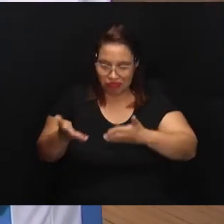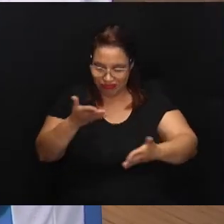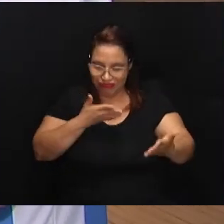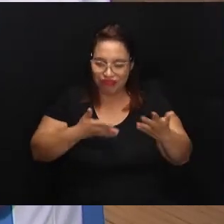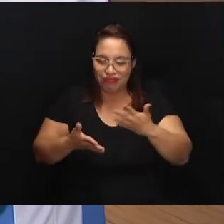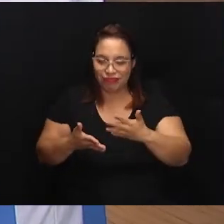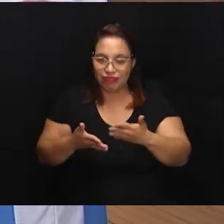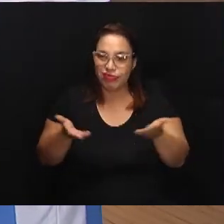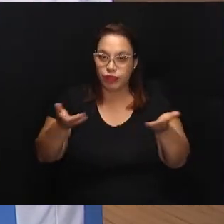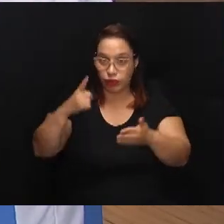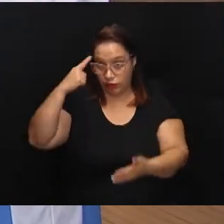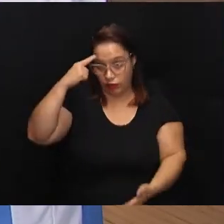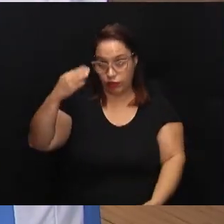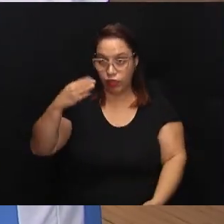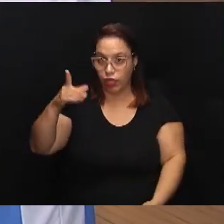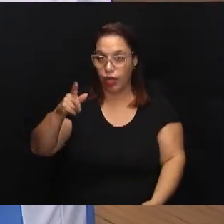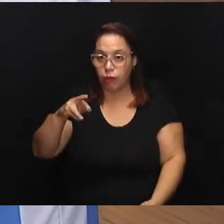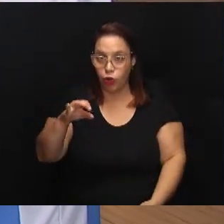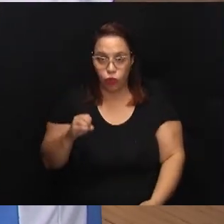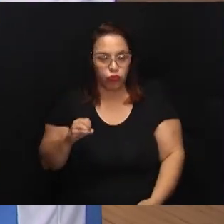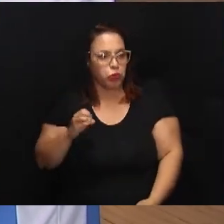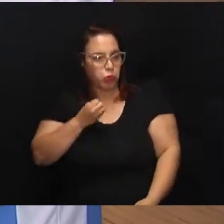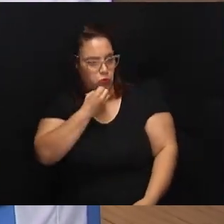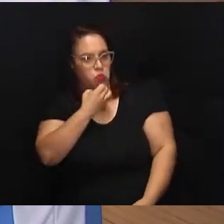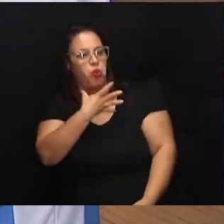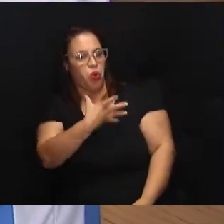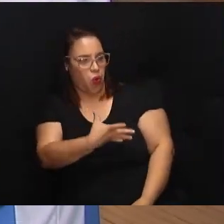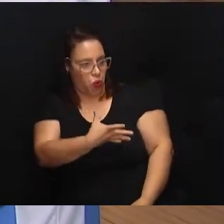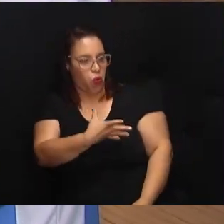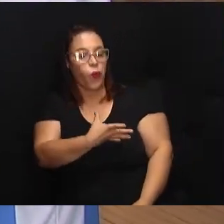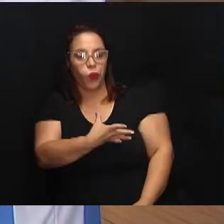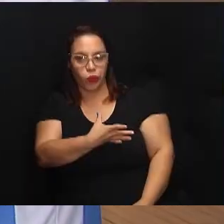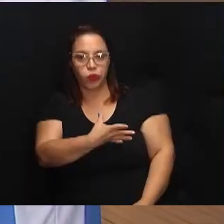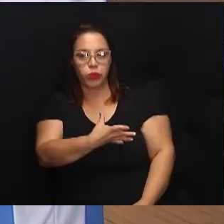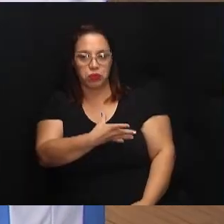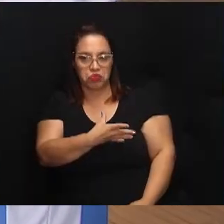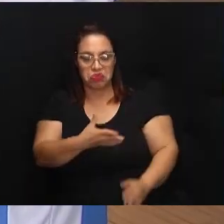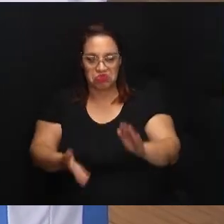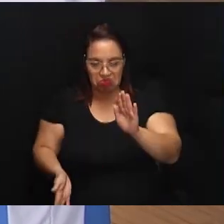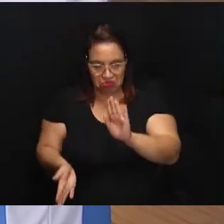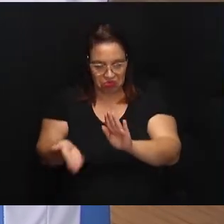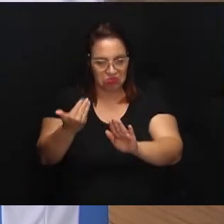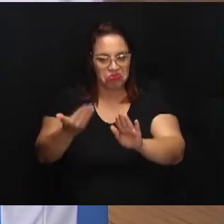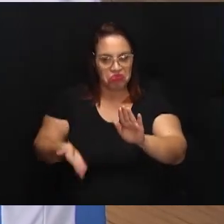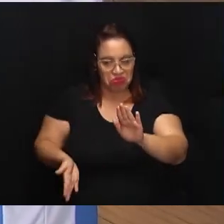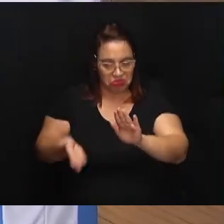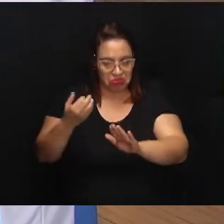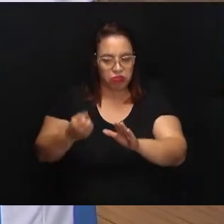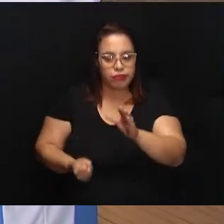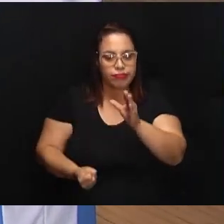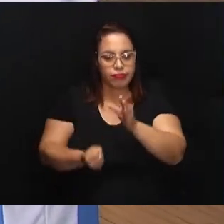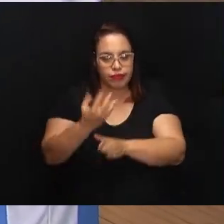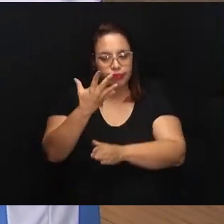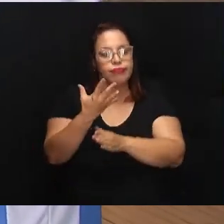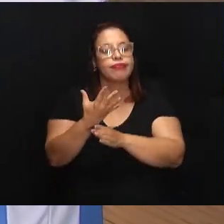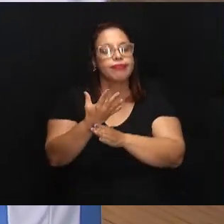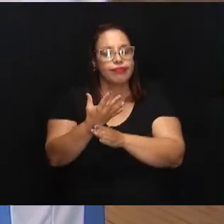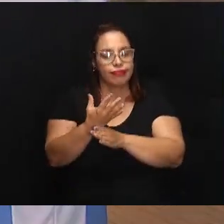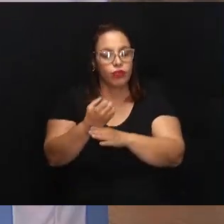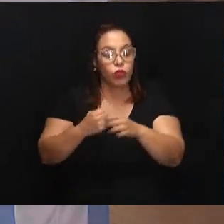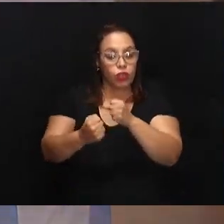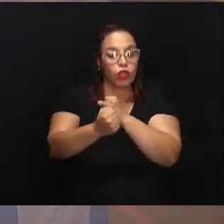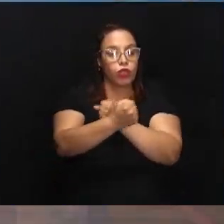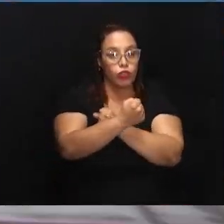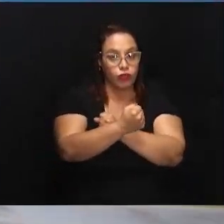hoje em dia a gente está vendo os líberos muito habilidosos, os levantadores com a função de criar, mas ao mesmo tempo também de